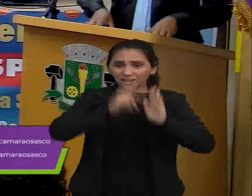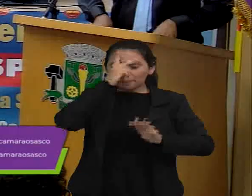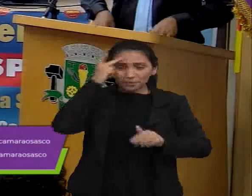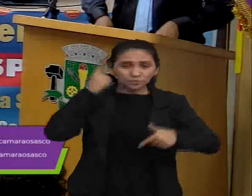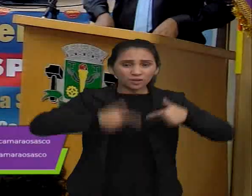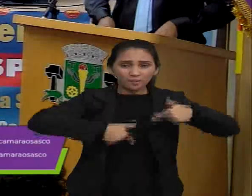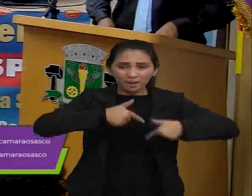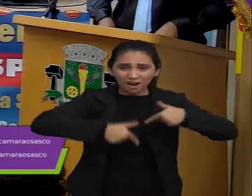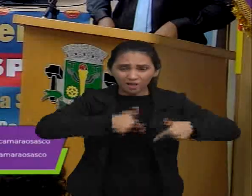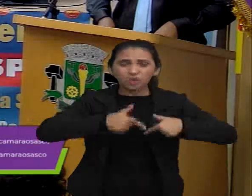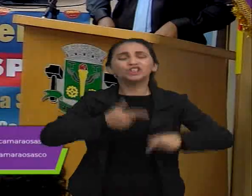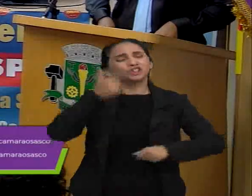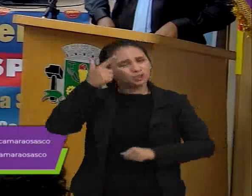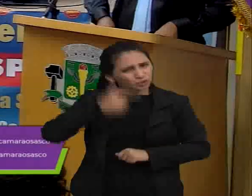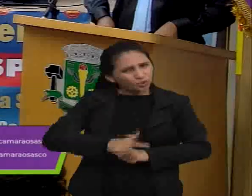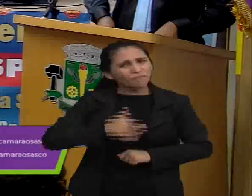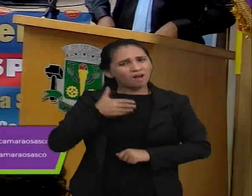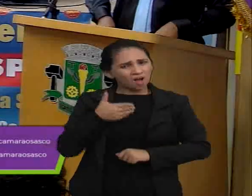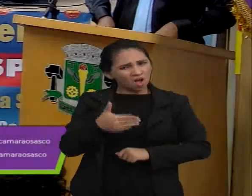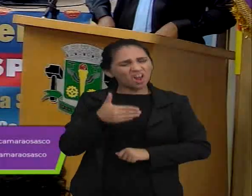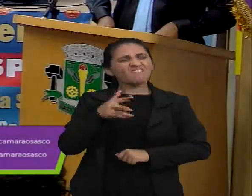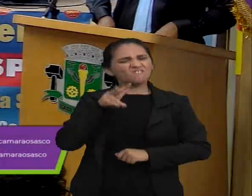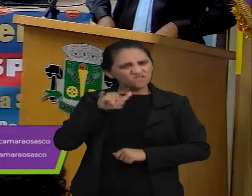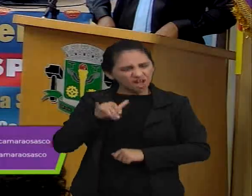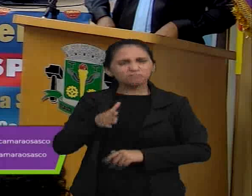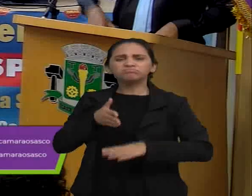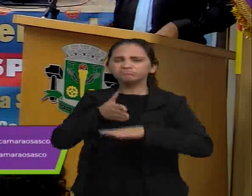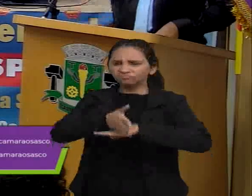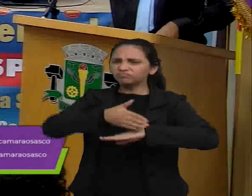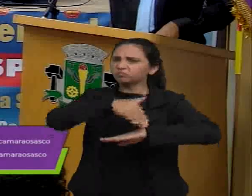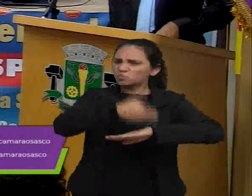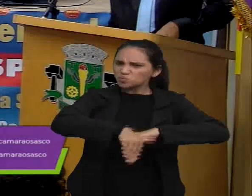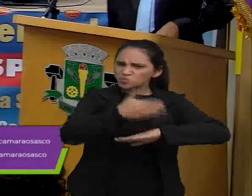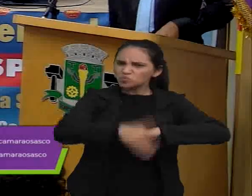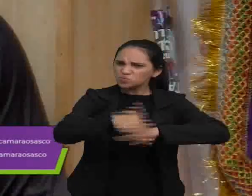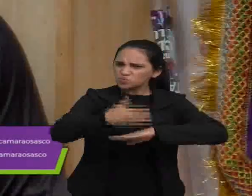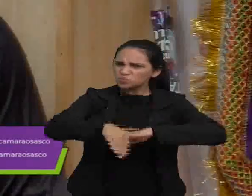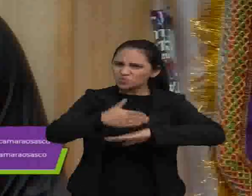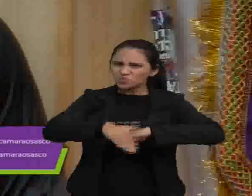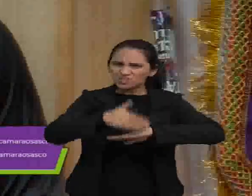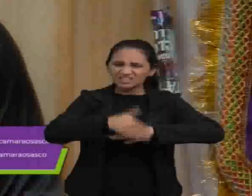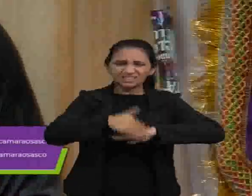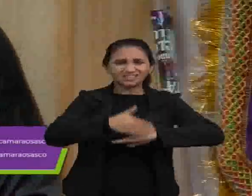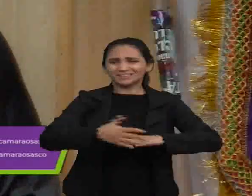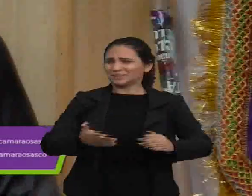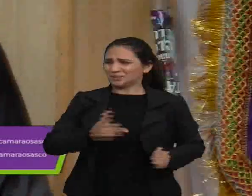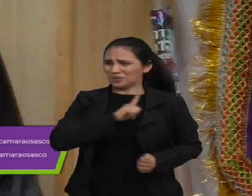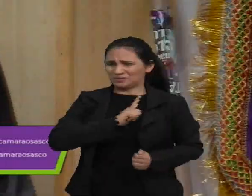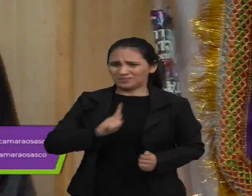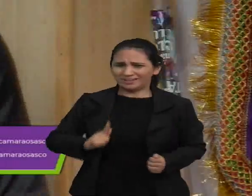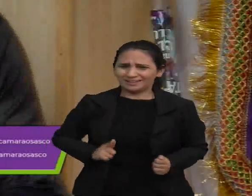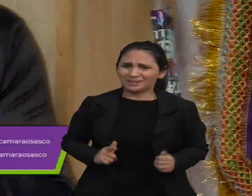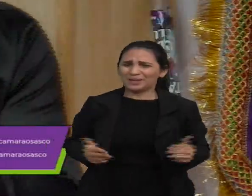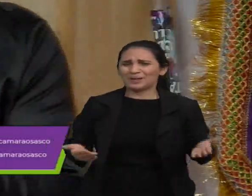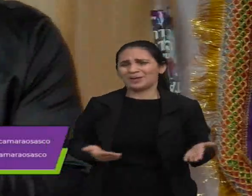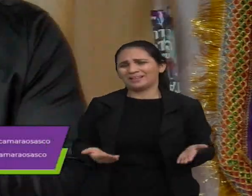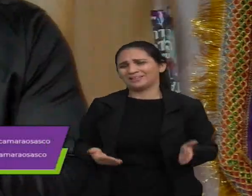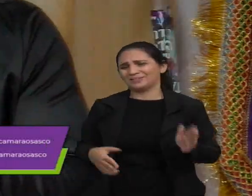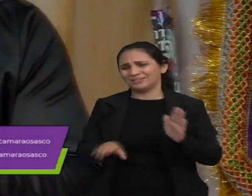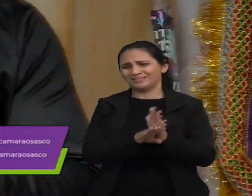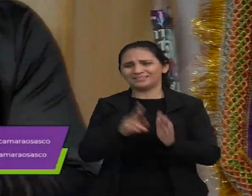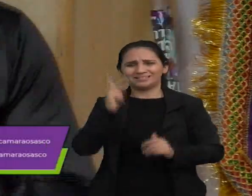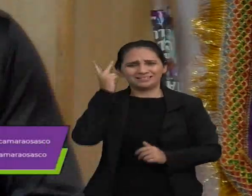e esse vai ser mais um que o povo vai estar na rua contra esse governador que veio agora aqui para São